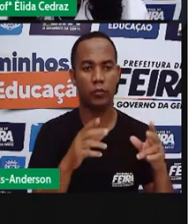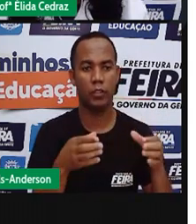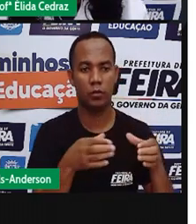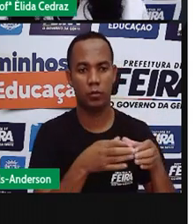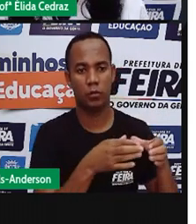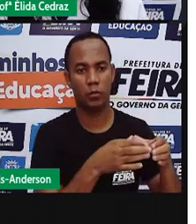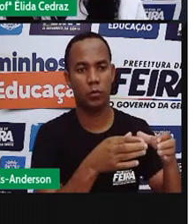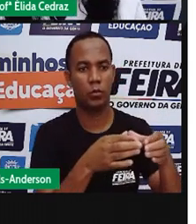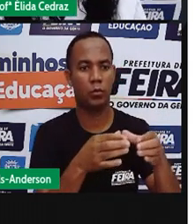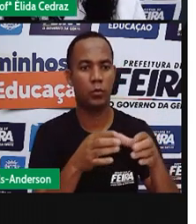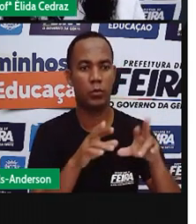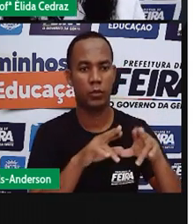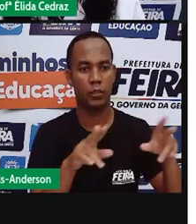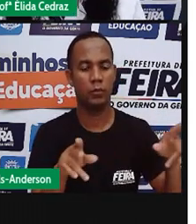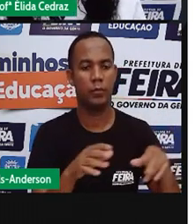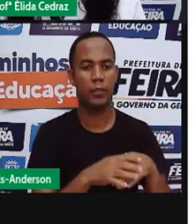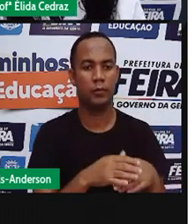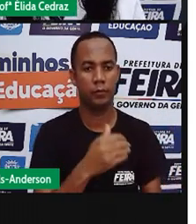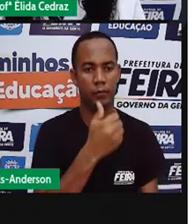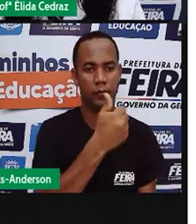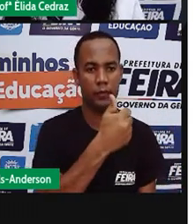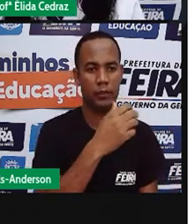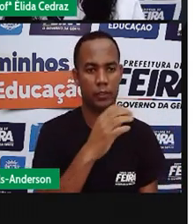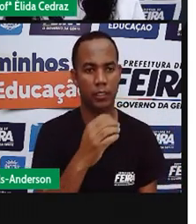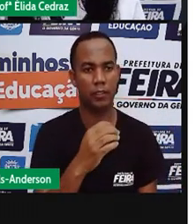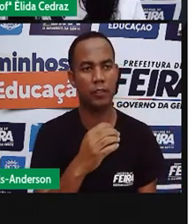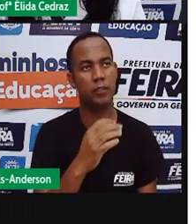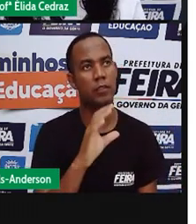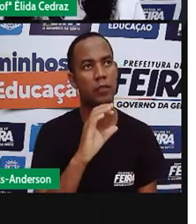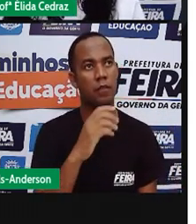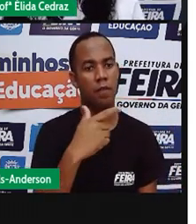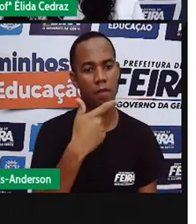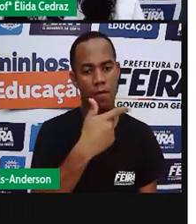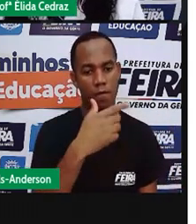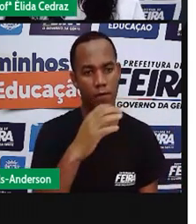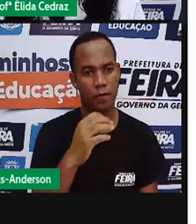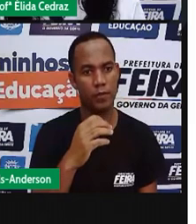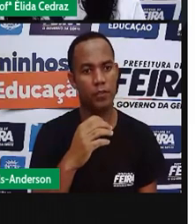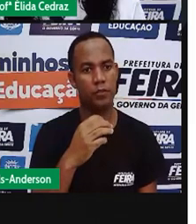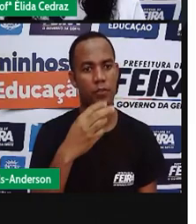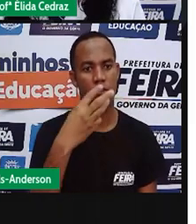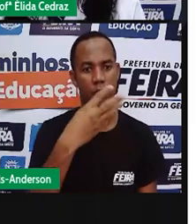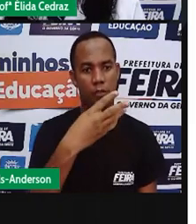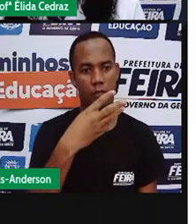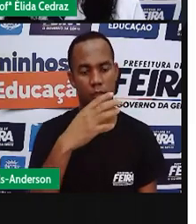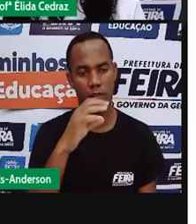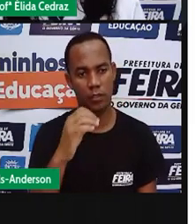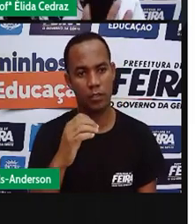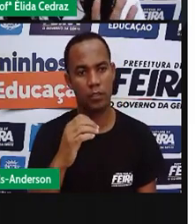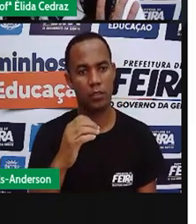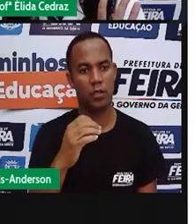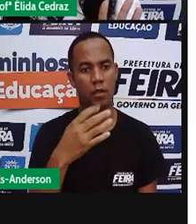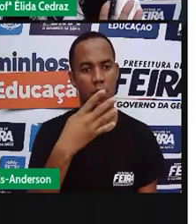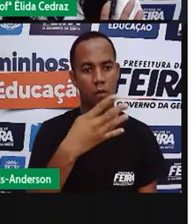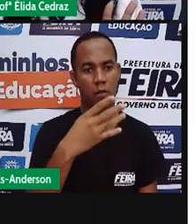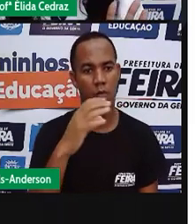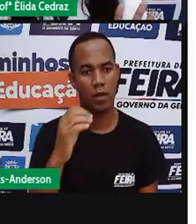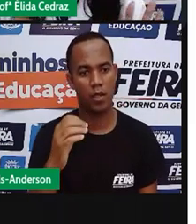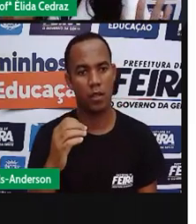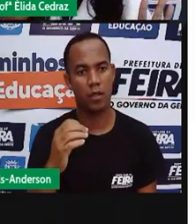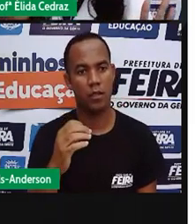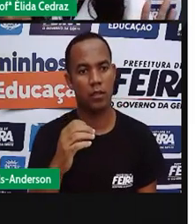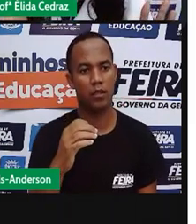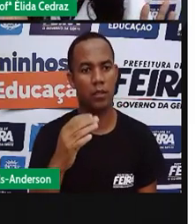10. 10, 20, 30, 40,